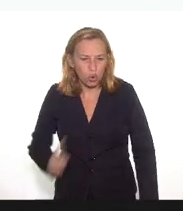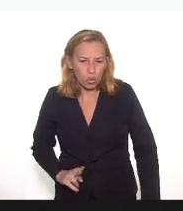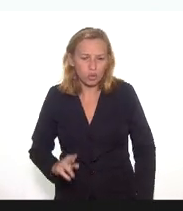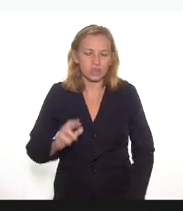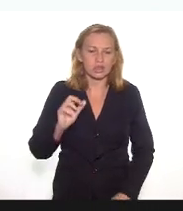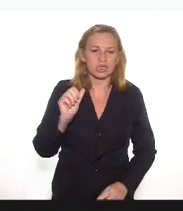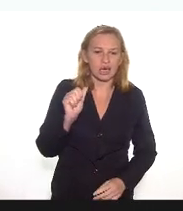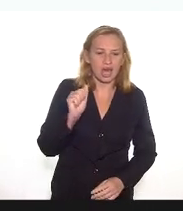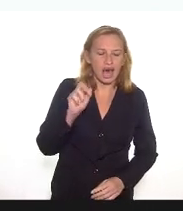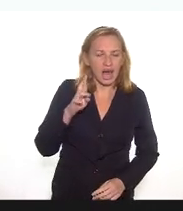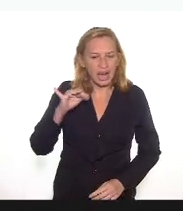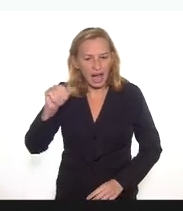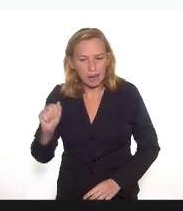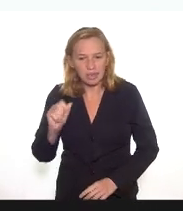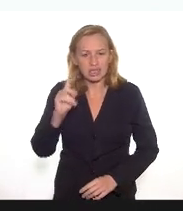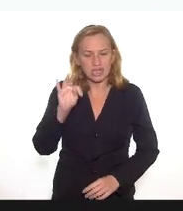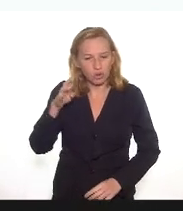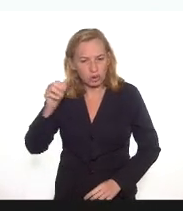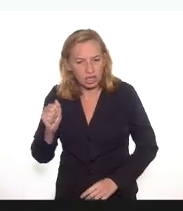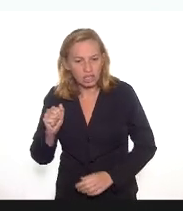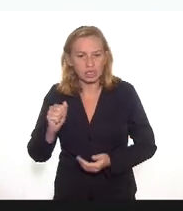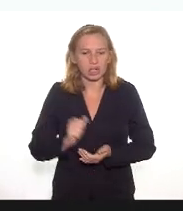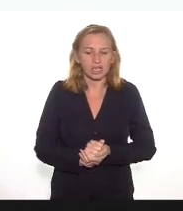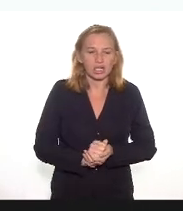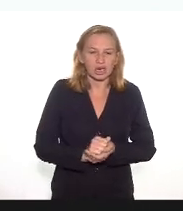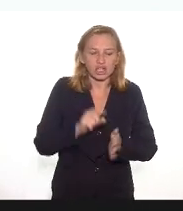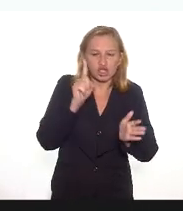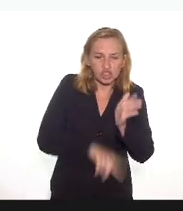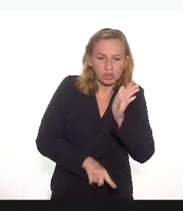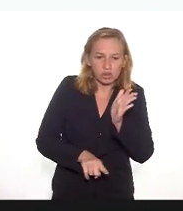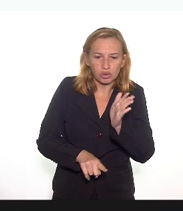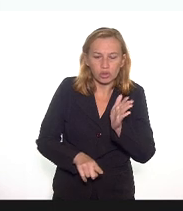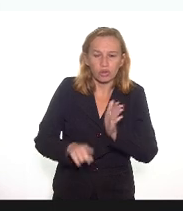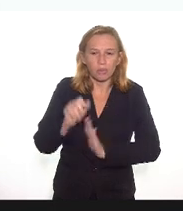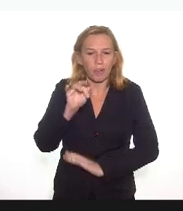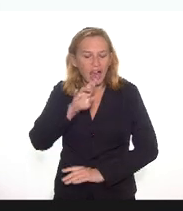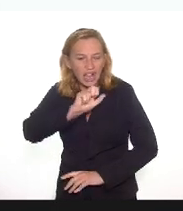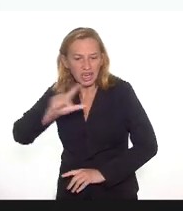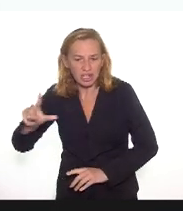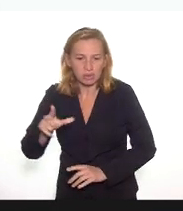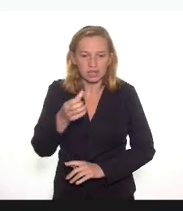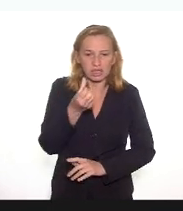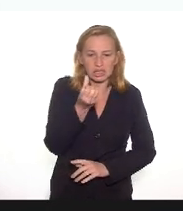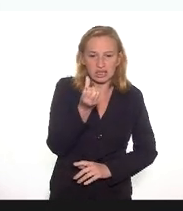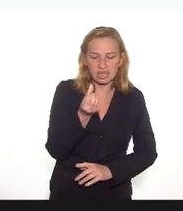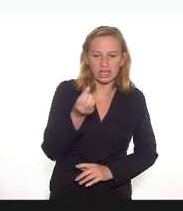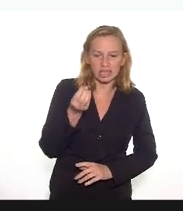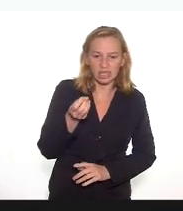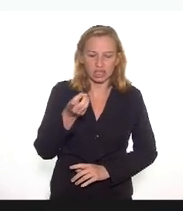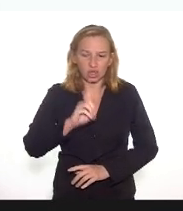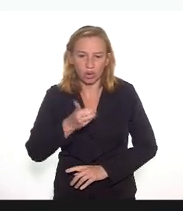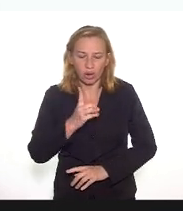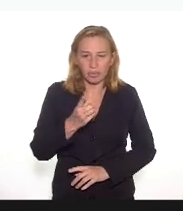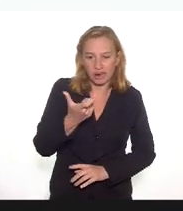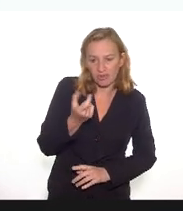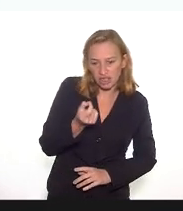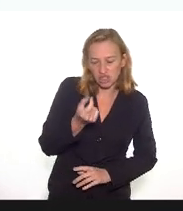Saudita, um excesso de produção que derrubou o preço do barril de 60 dólares para 20 dólares,